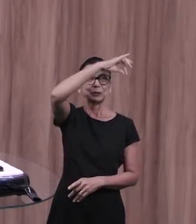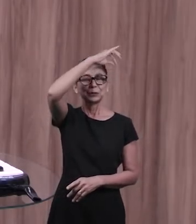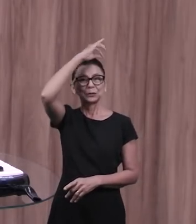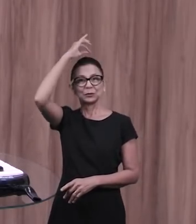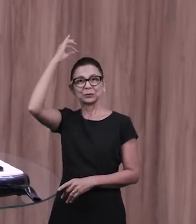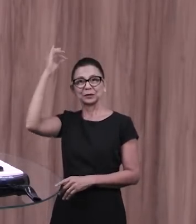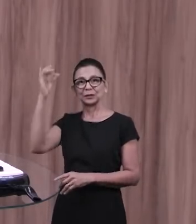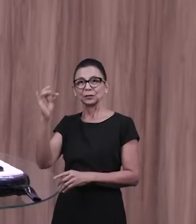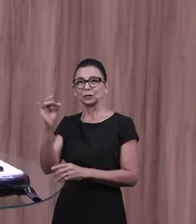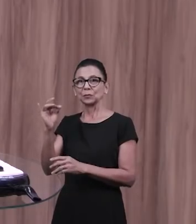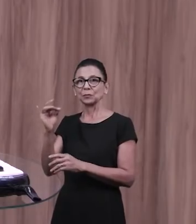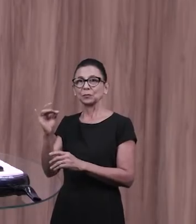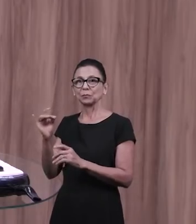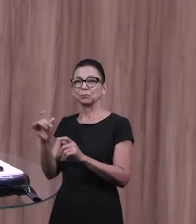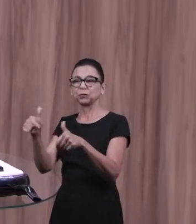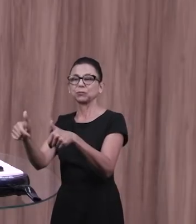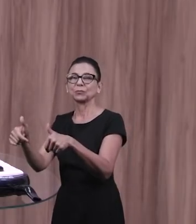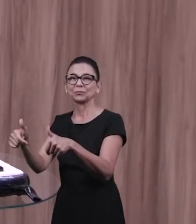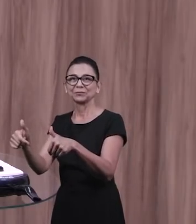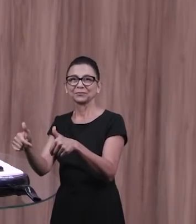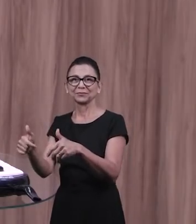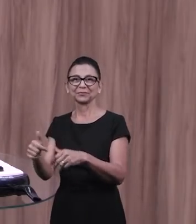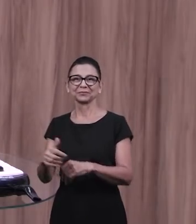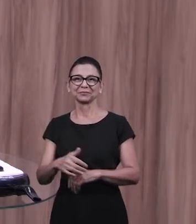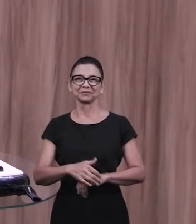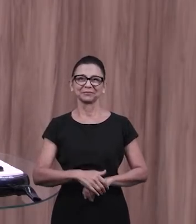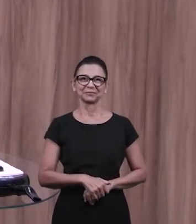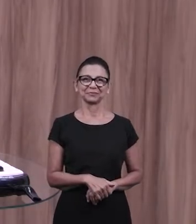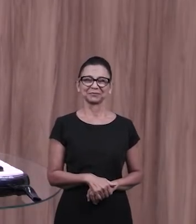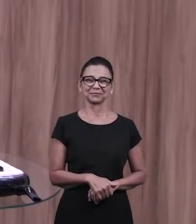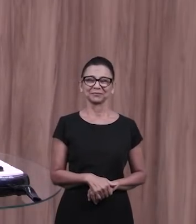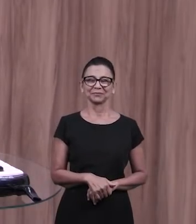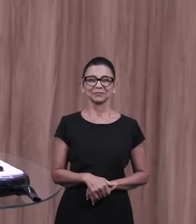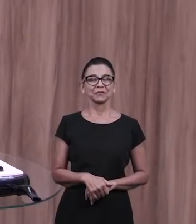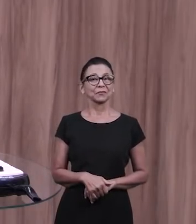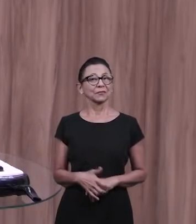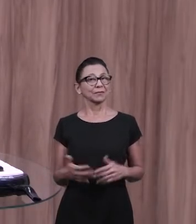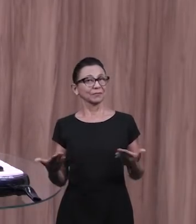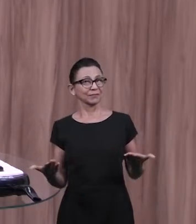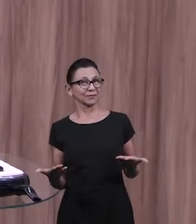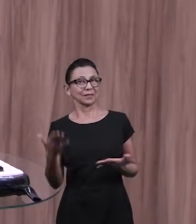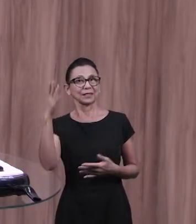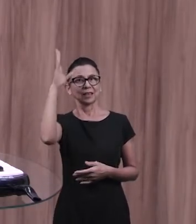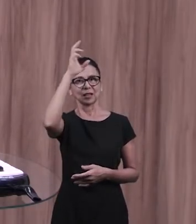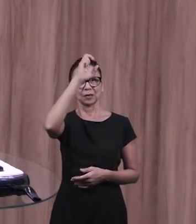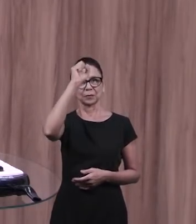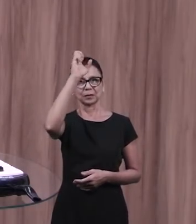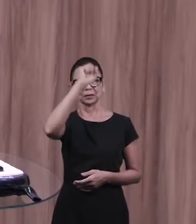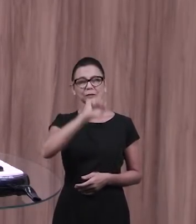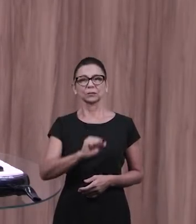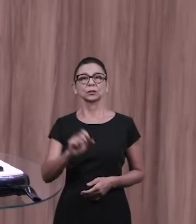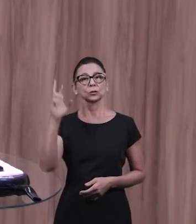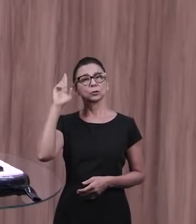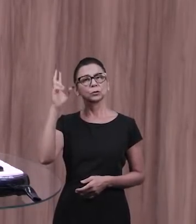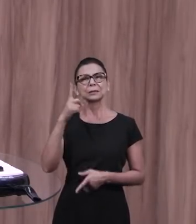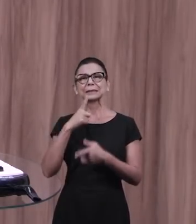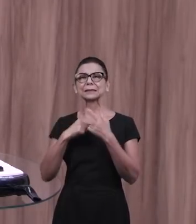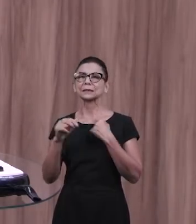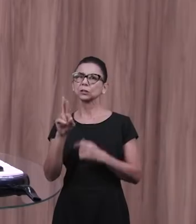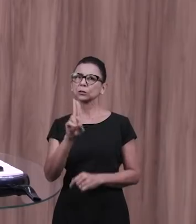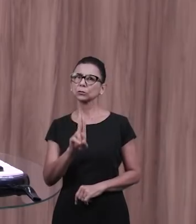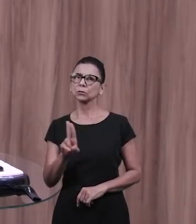de Davi. Hoje estamos aprendendo que o Senhor quer nos usar. E assim como